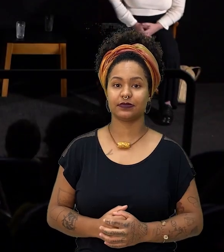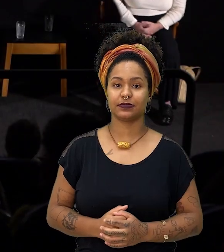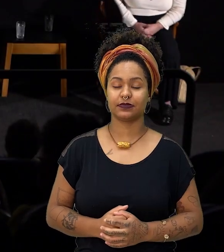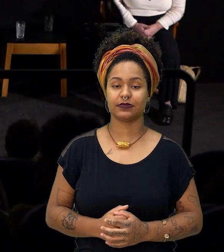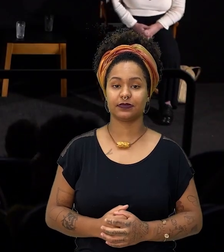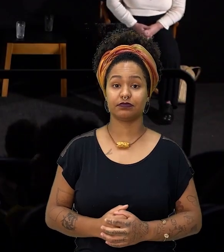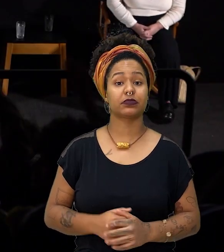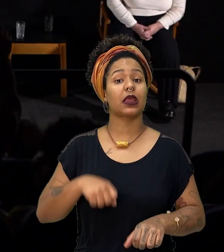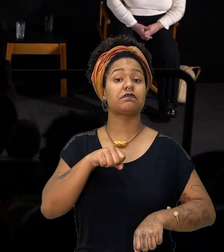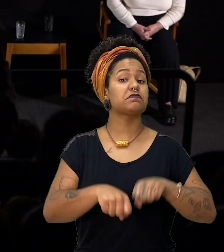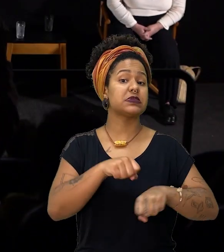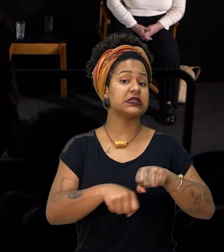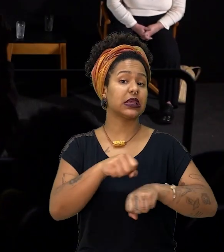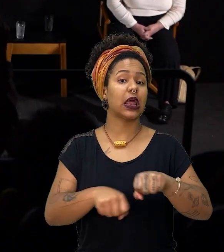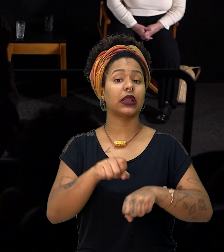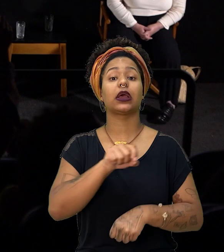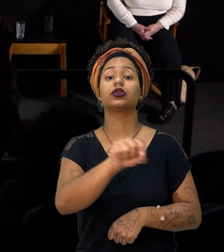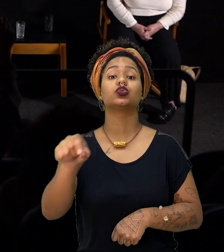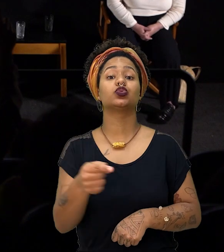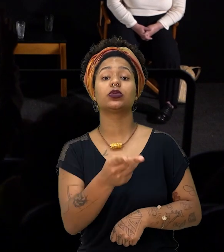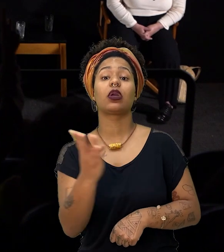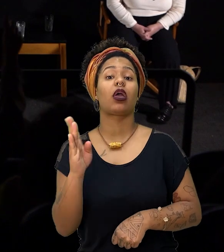De bicicleta.